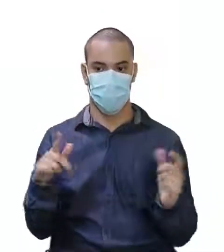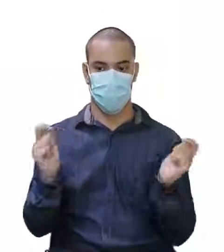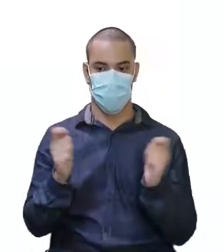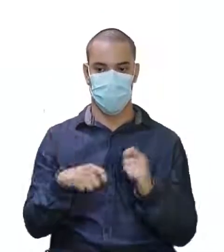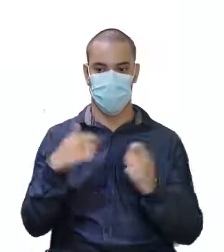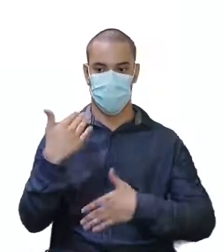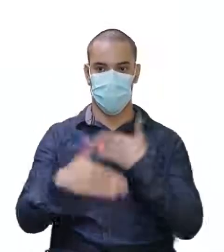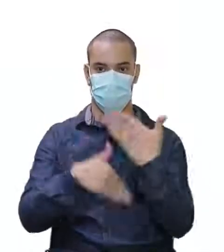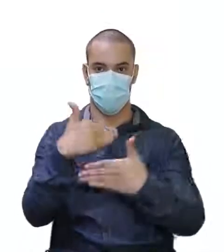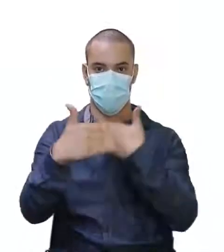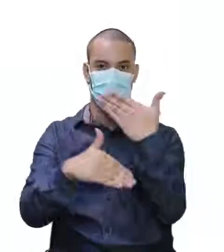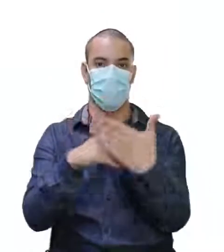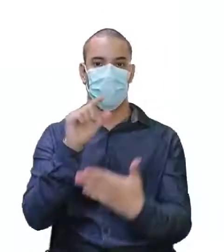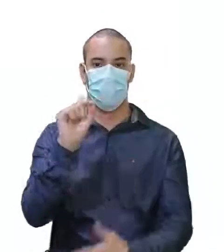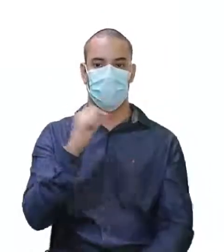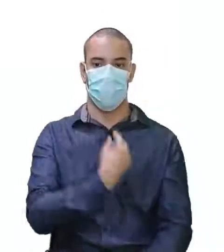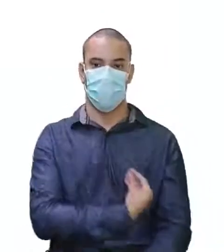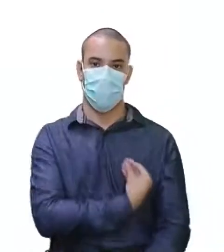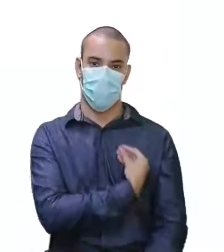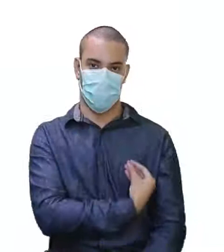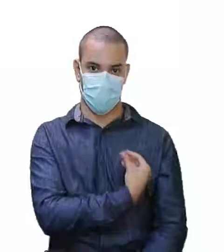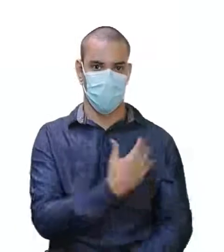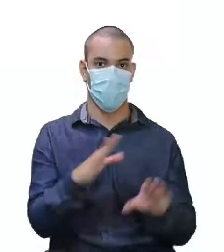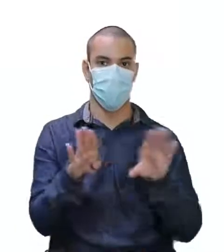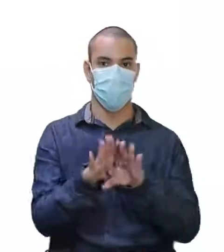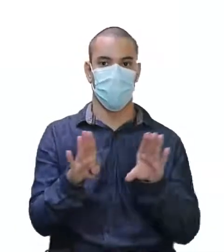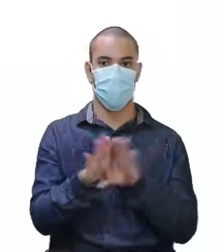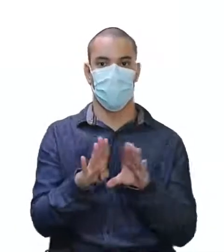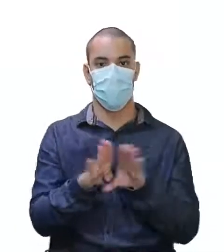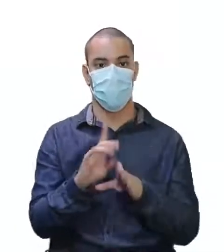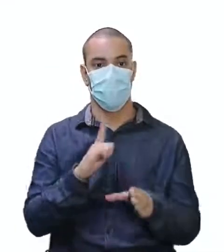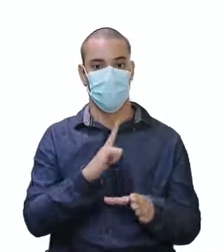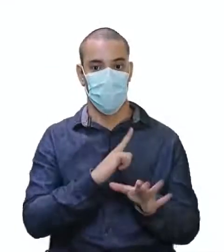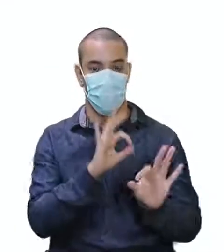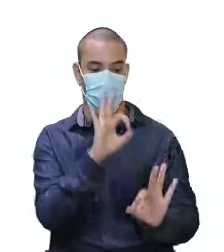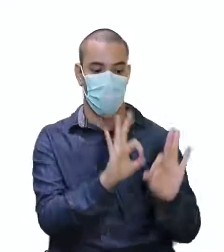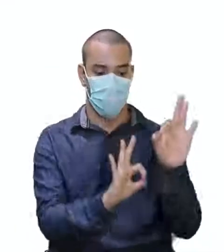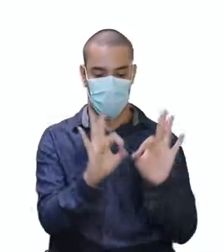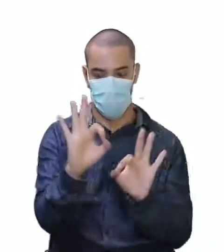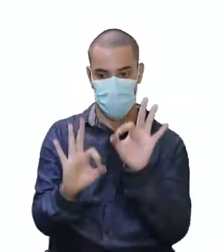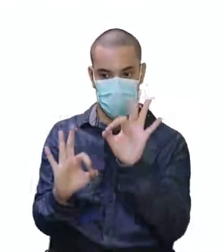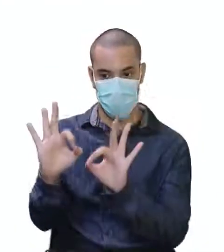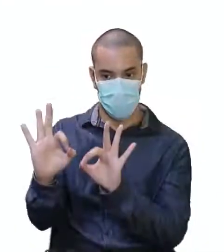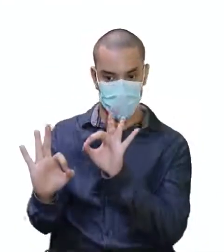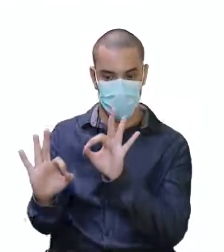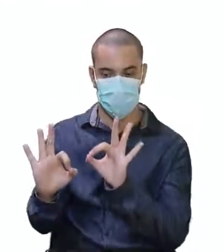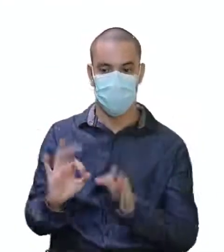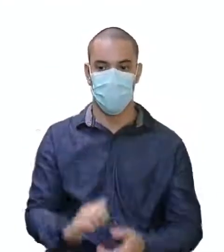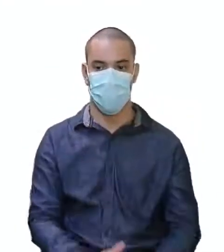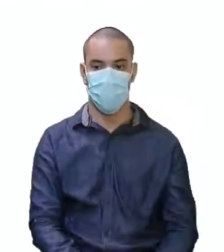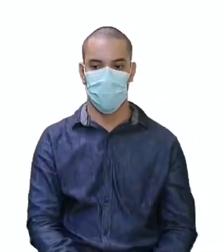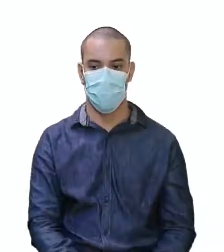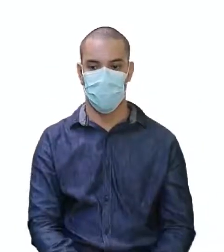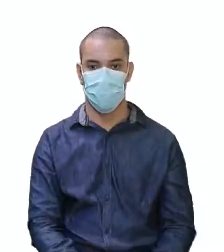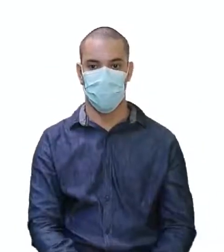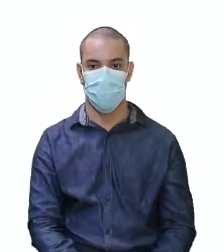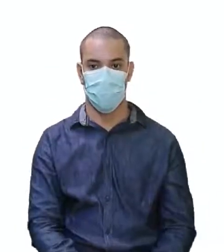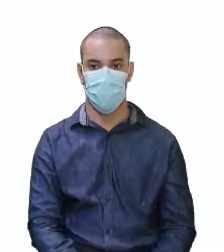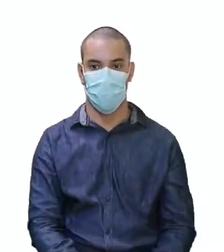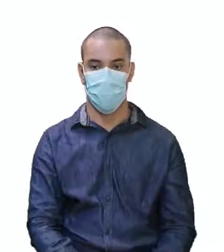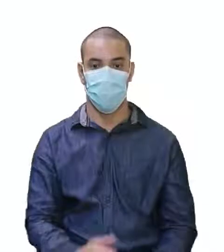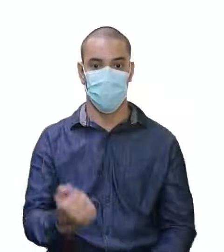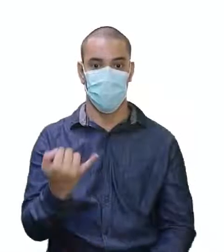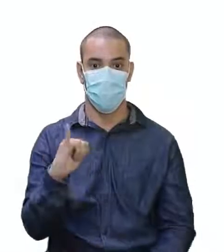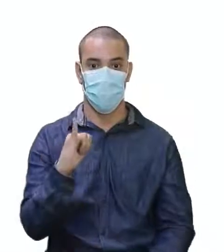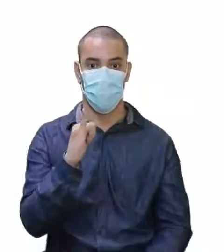desenvolvem ou vivem seres vivos de forma organizada, tá bom? Se eu falo